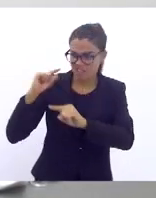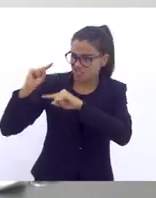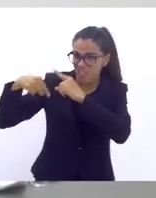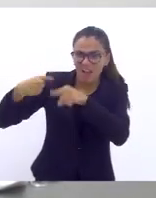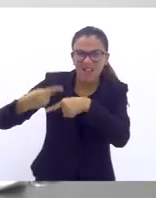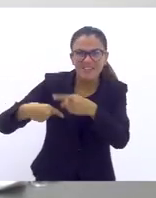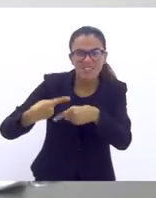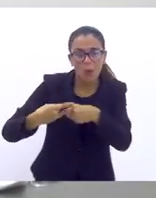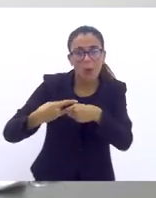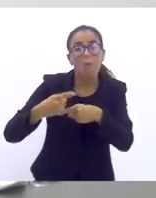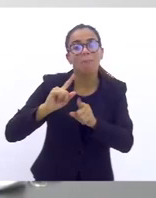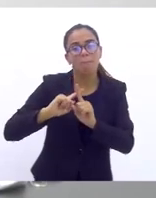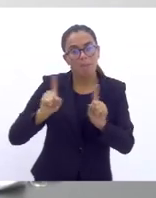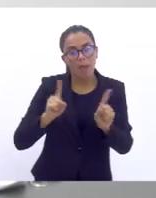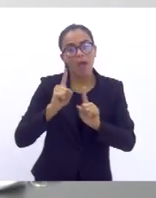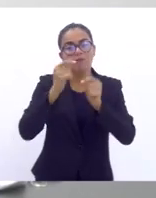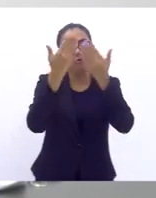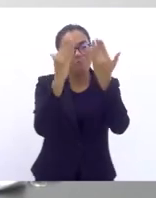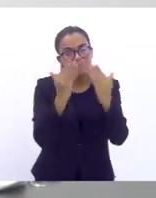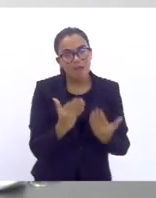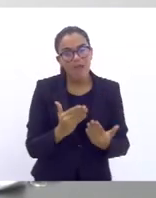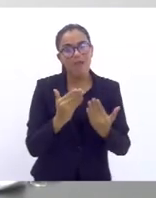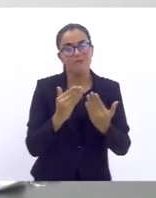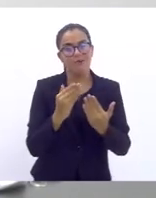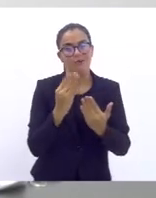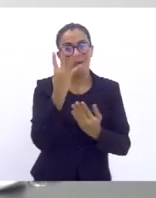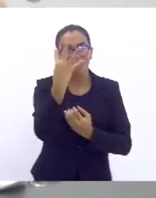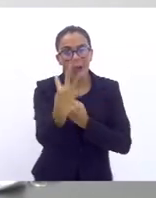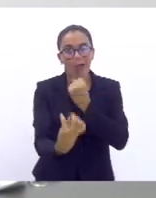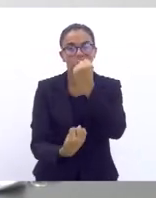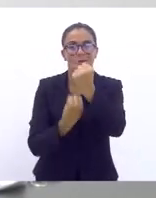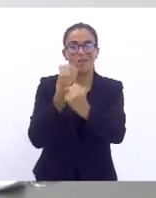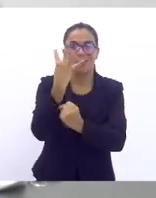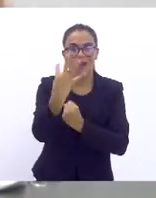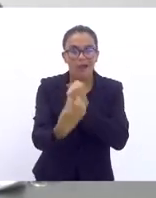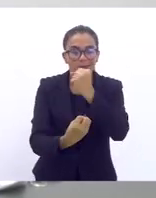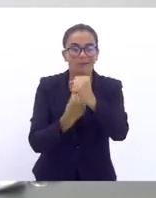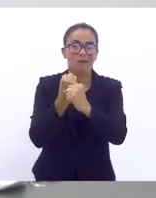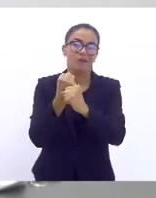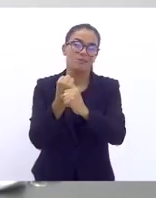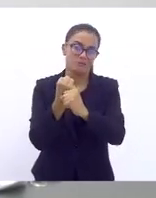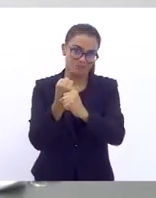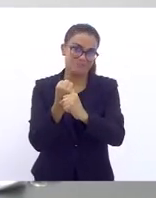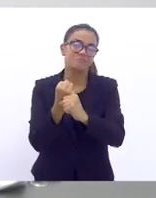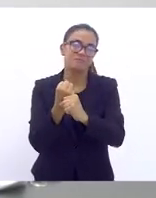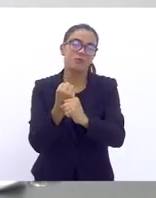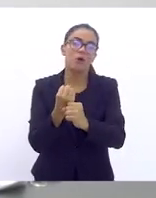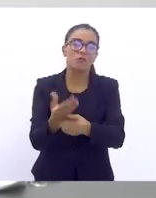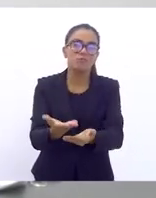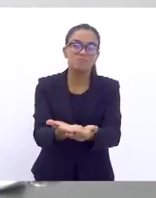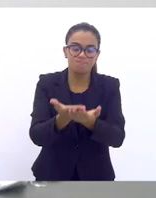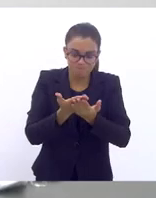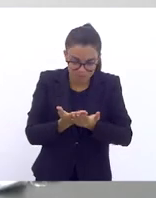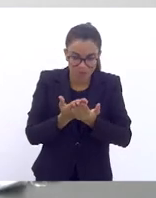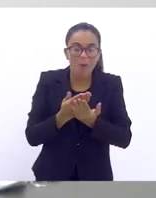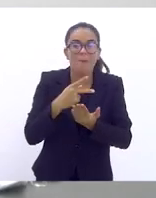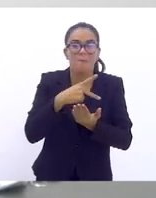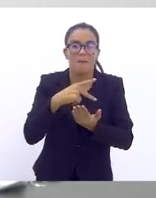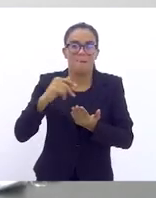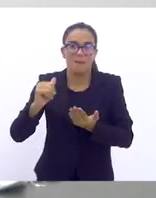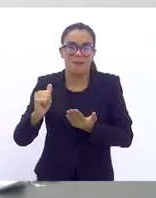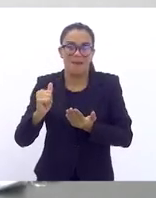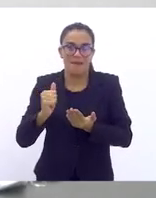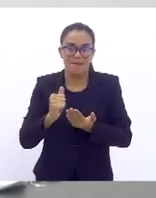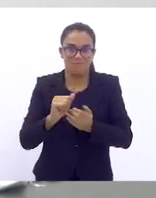com revisões periódicas a cada quatro anos que quando chega os ppas as casas legislativas